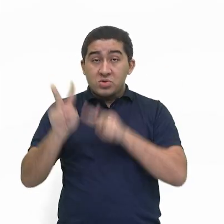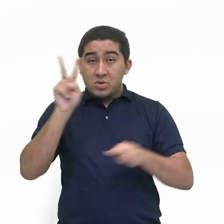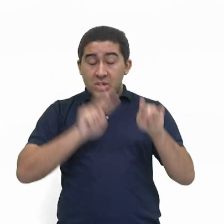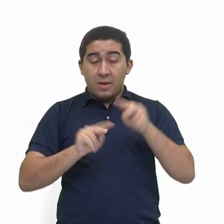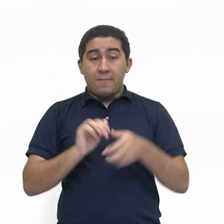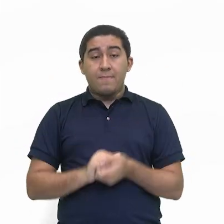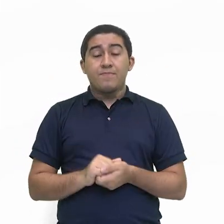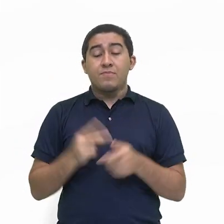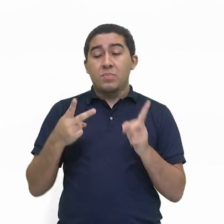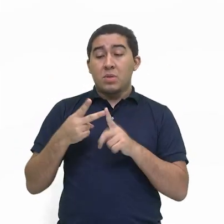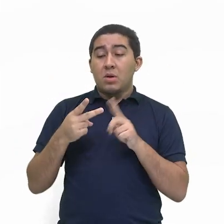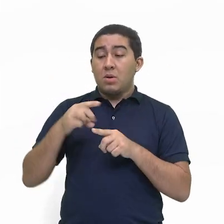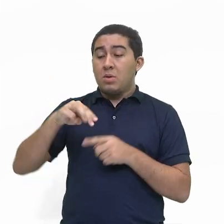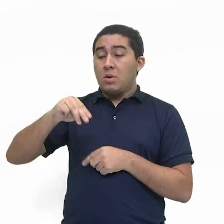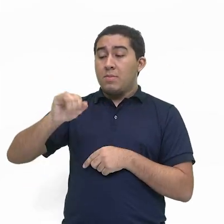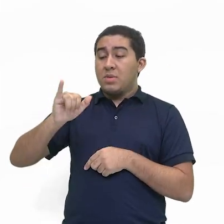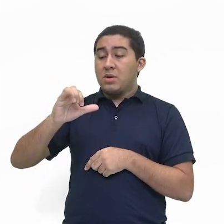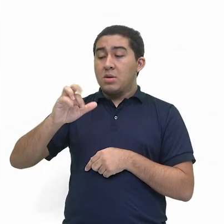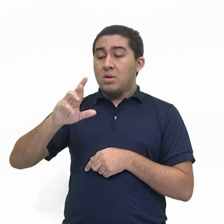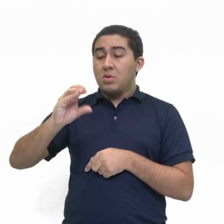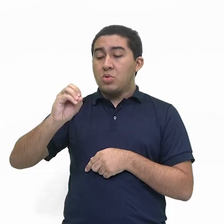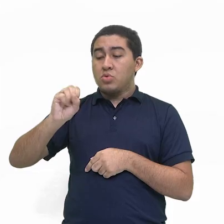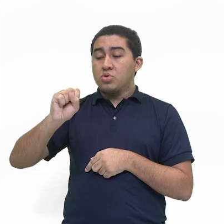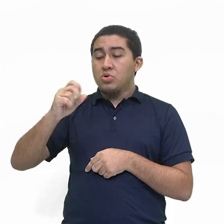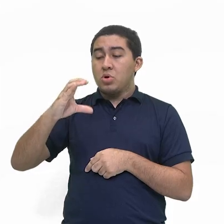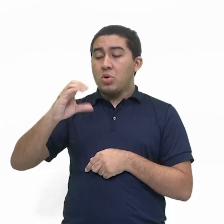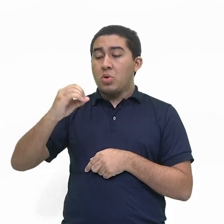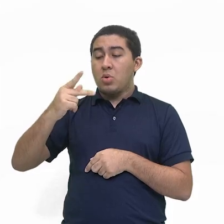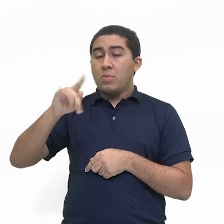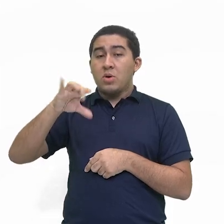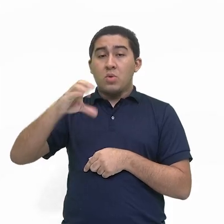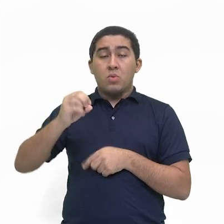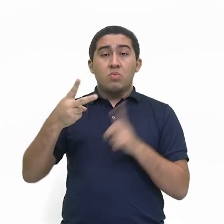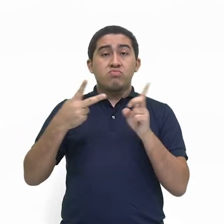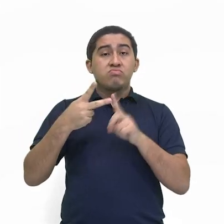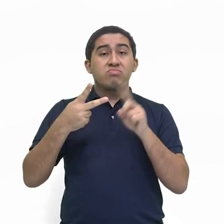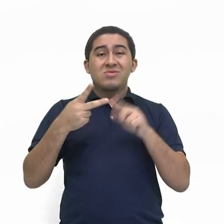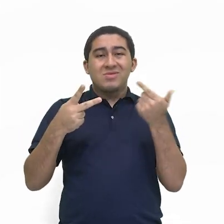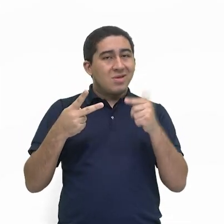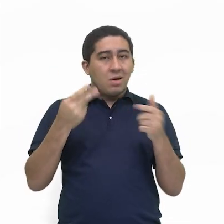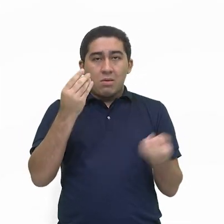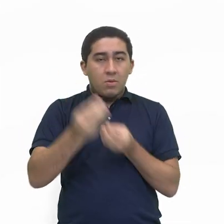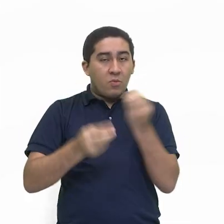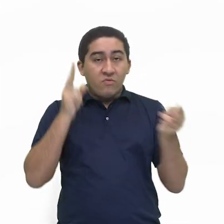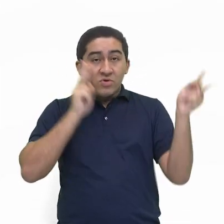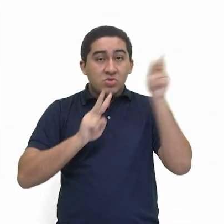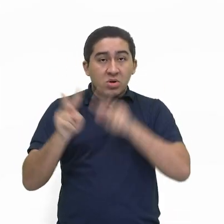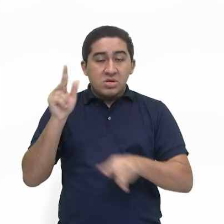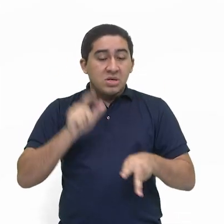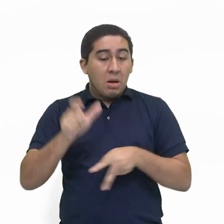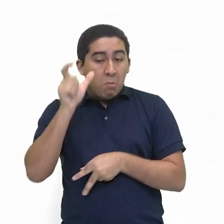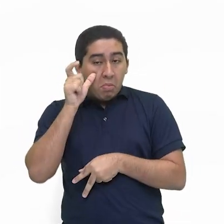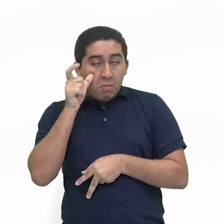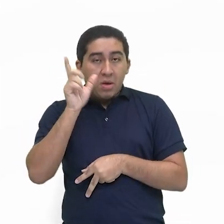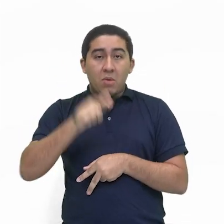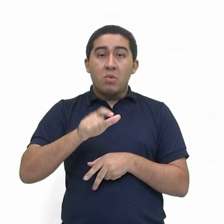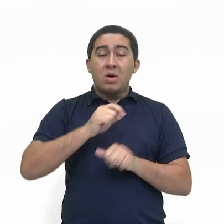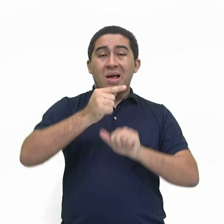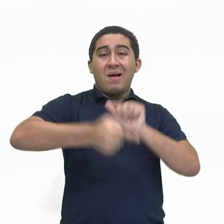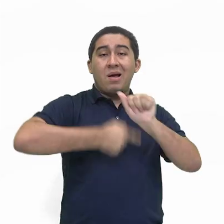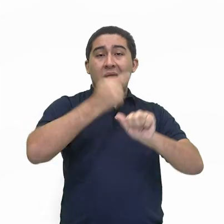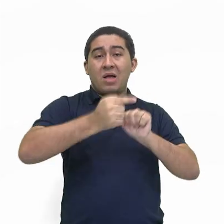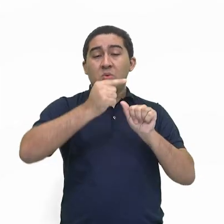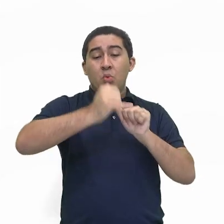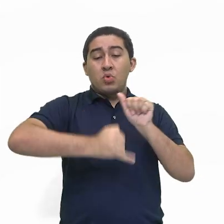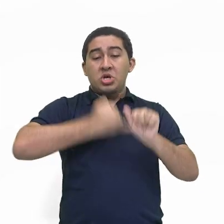domínio microscópico, ele é invisível, é o nível da molécula. São os átomos, são os